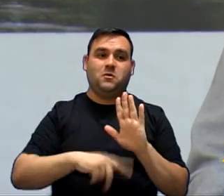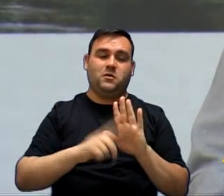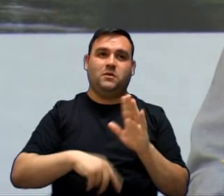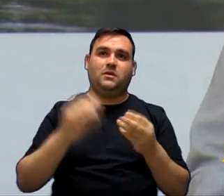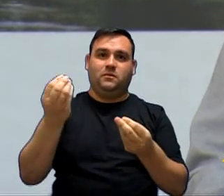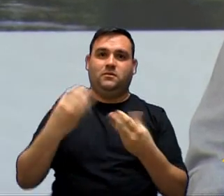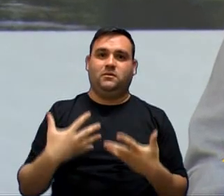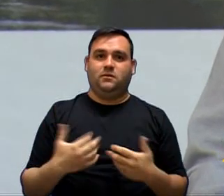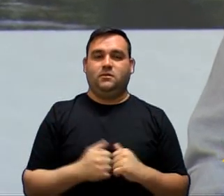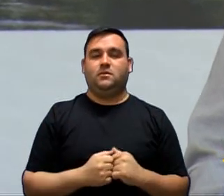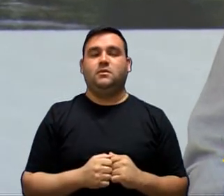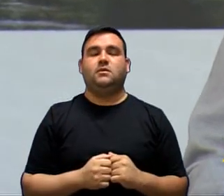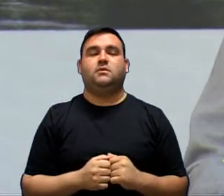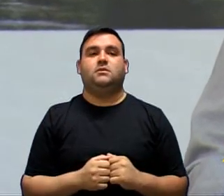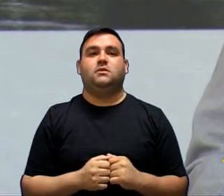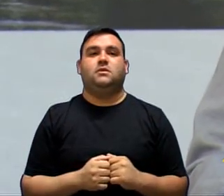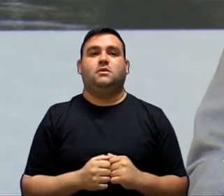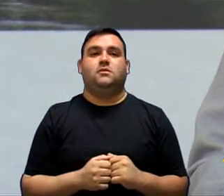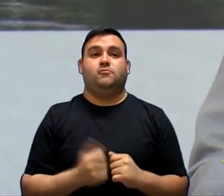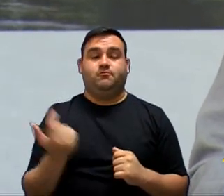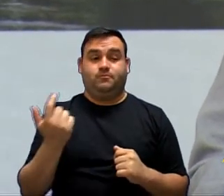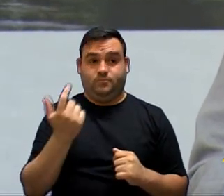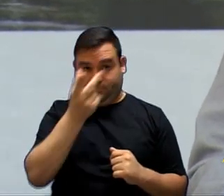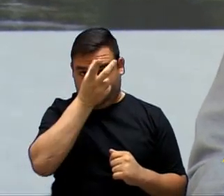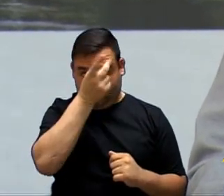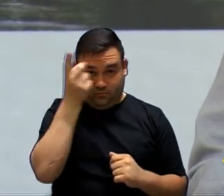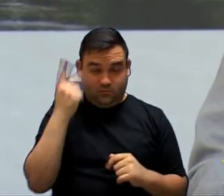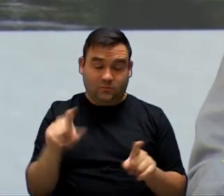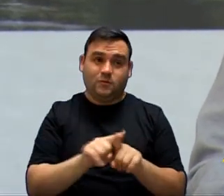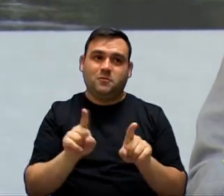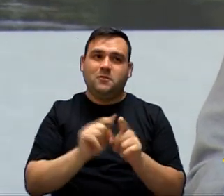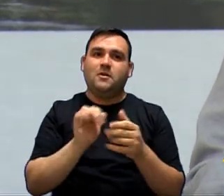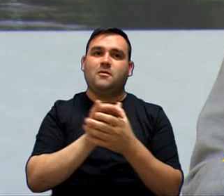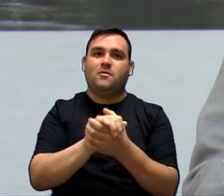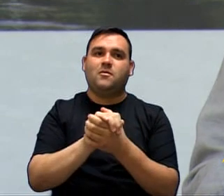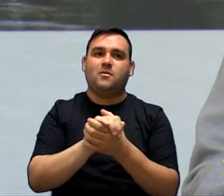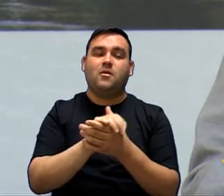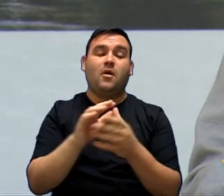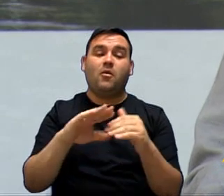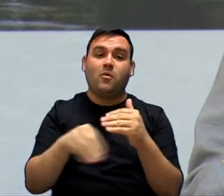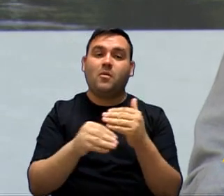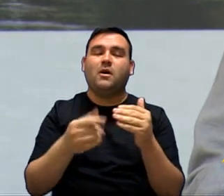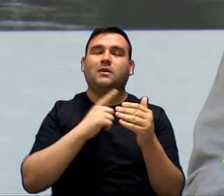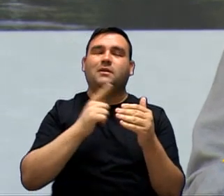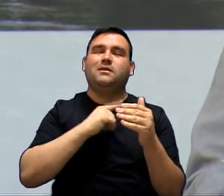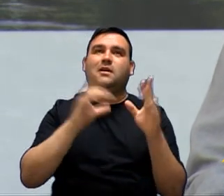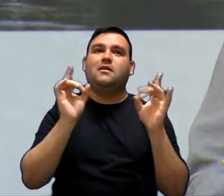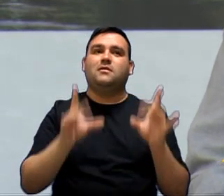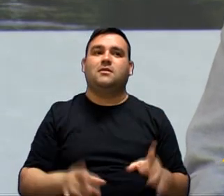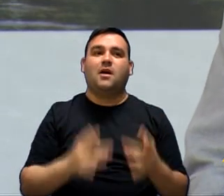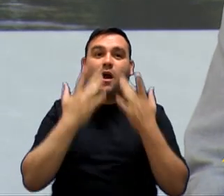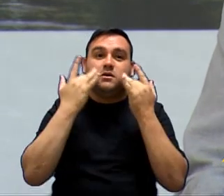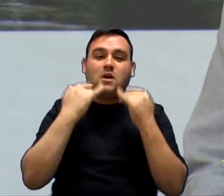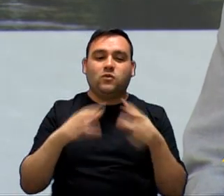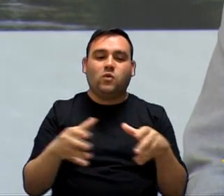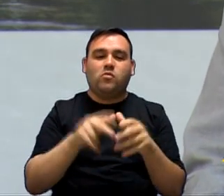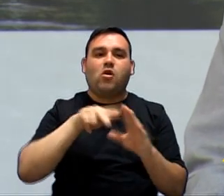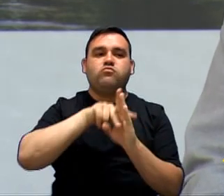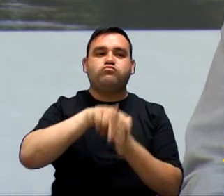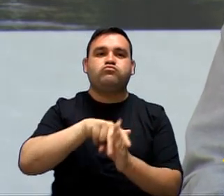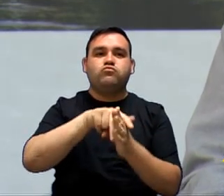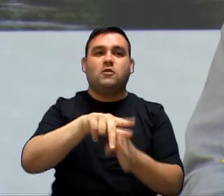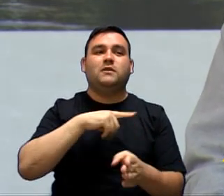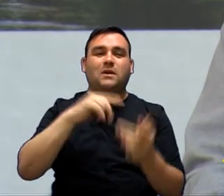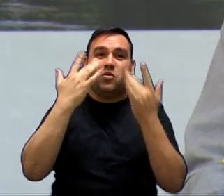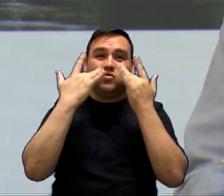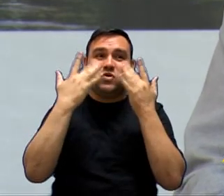de lá para cá. O executivo também cumprimento do Festival Tropeiro de Teatro. Nós temos o